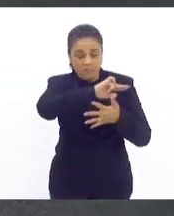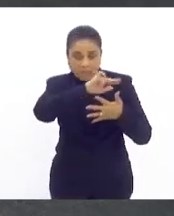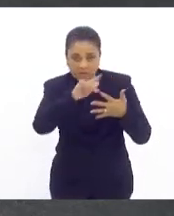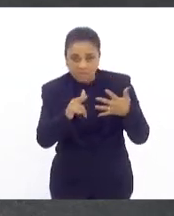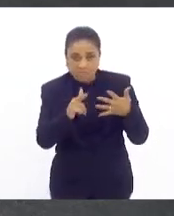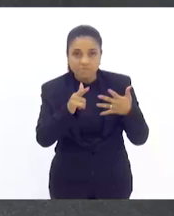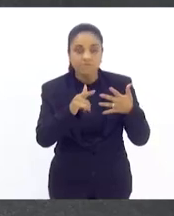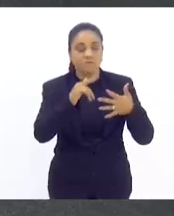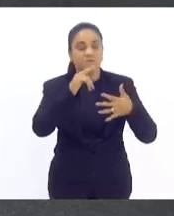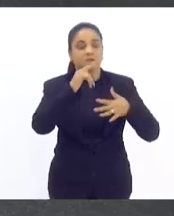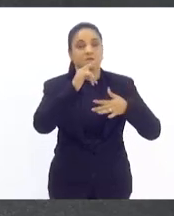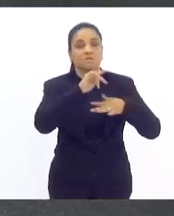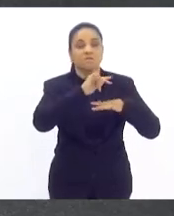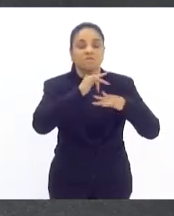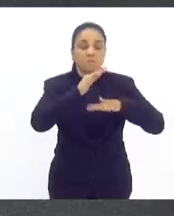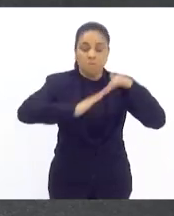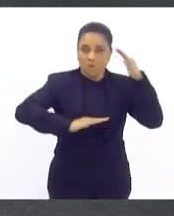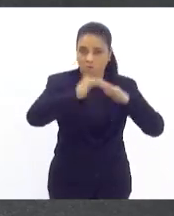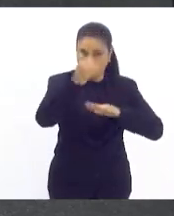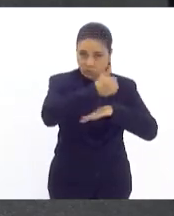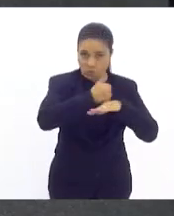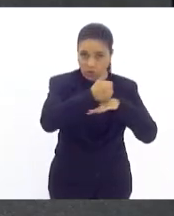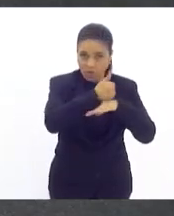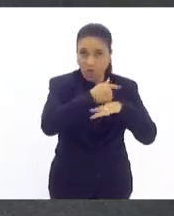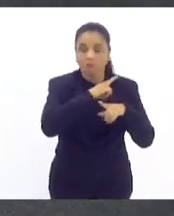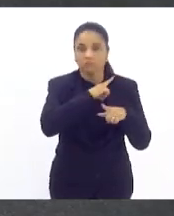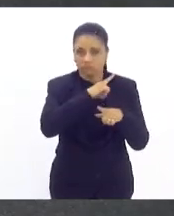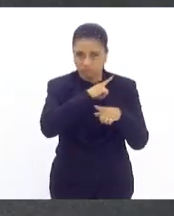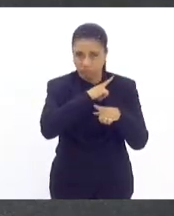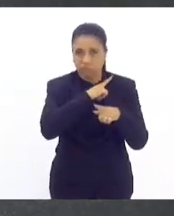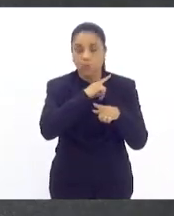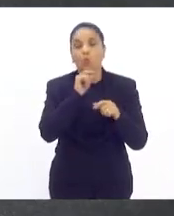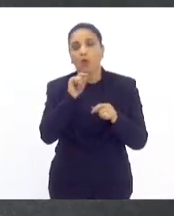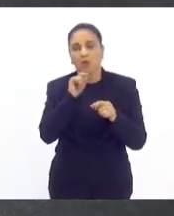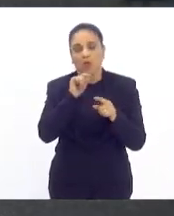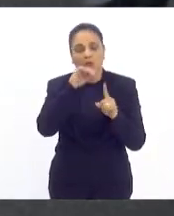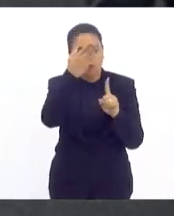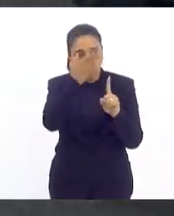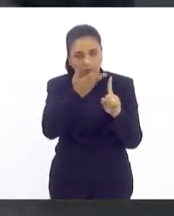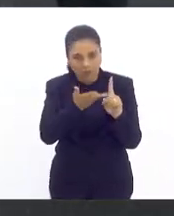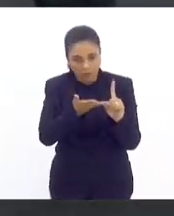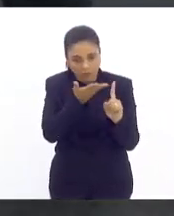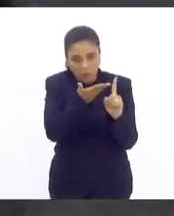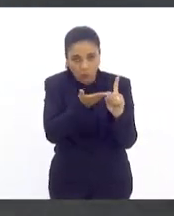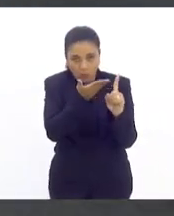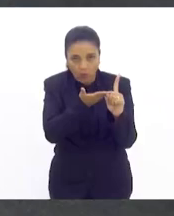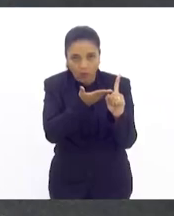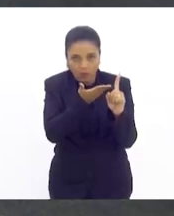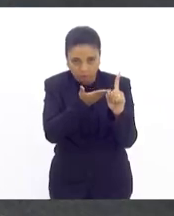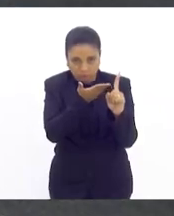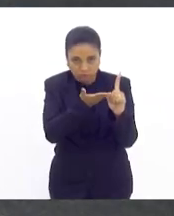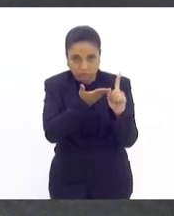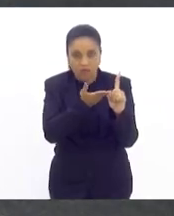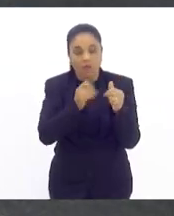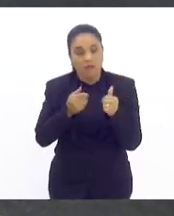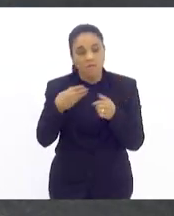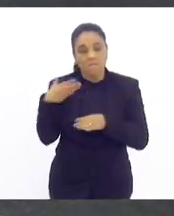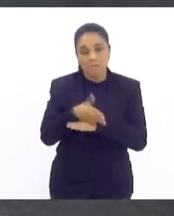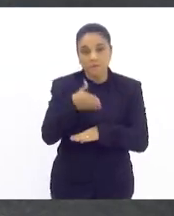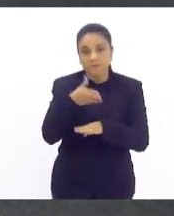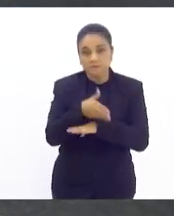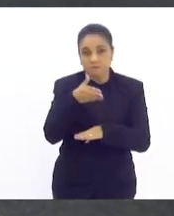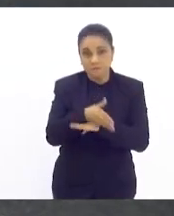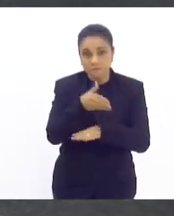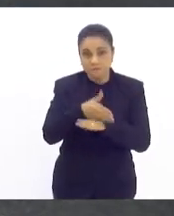profissional também acham é a presença e atuação das doulas nesse processo para